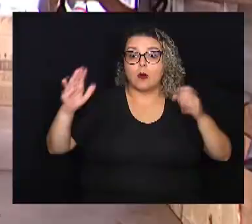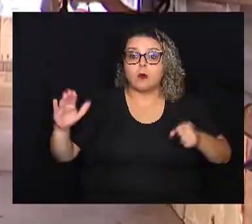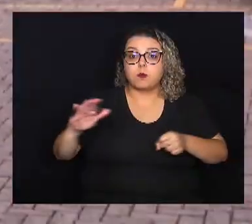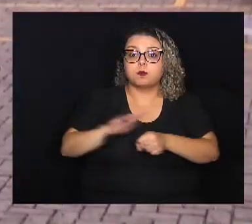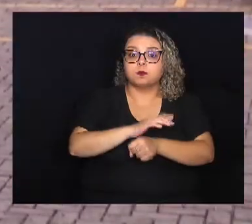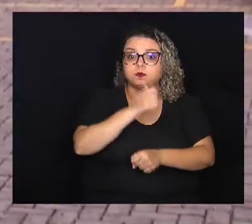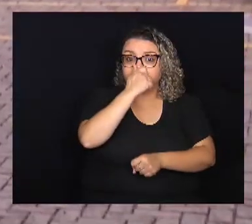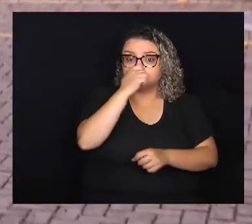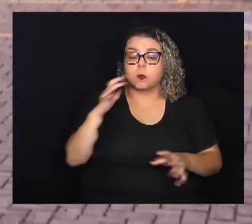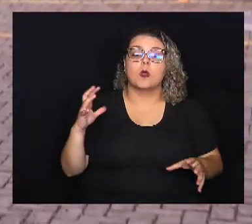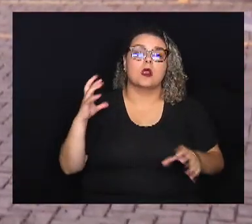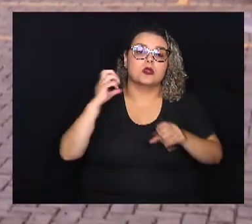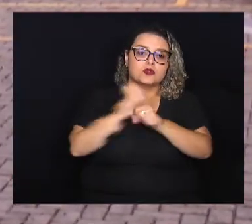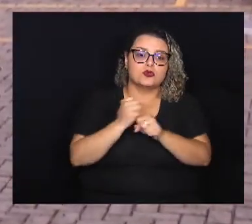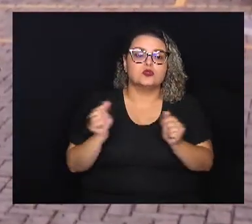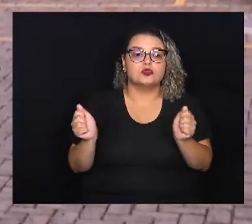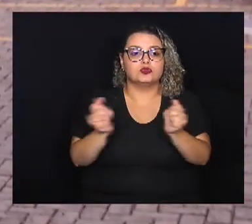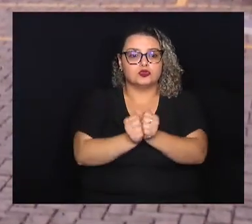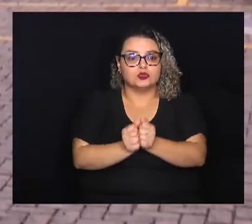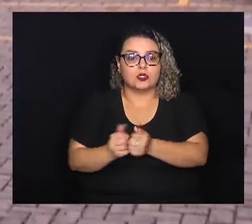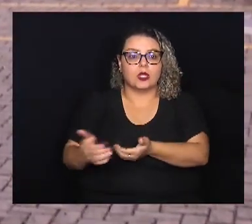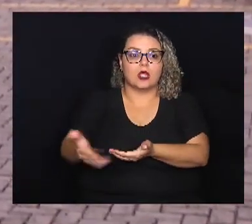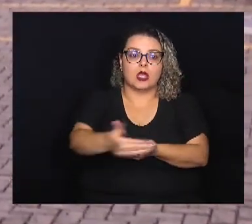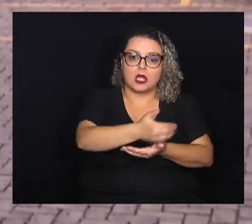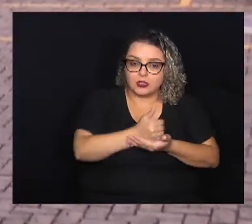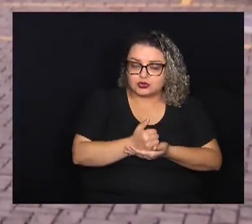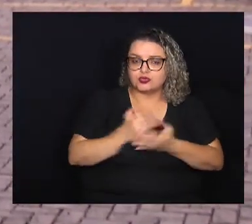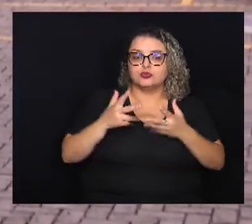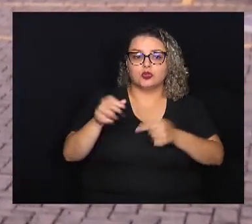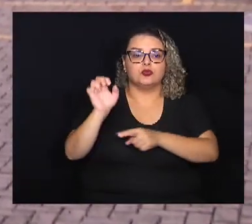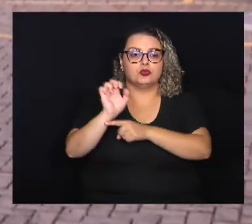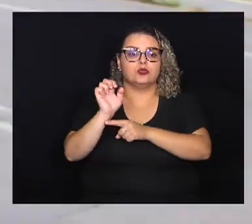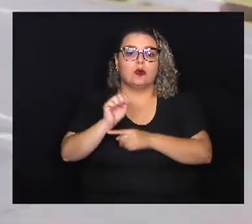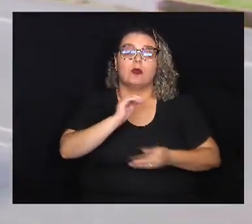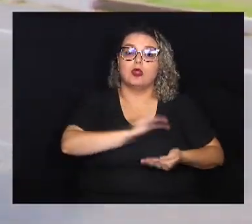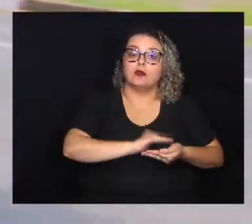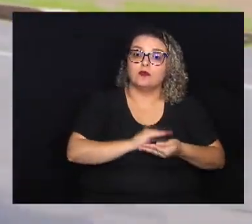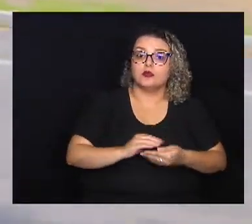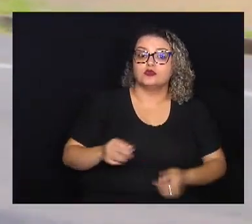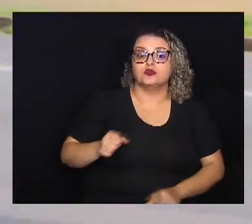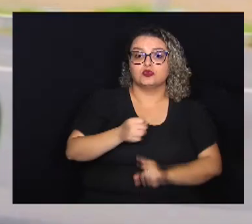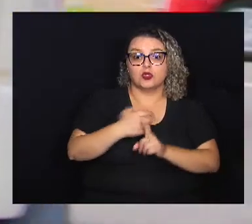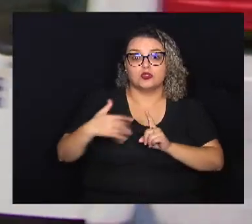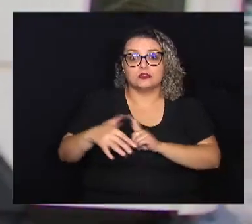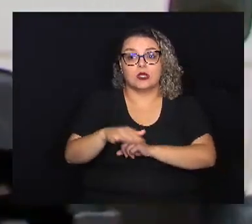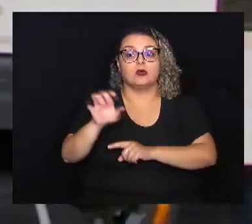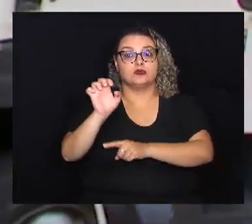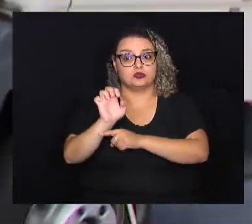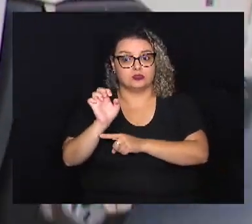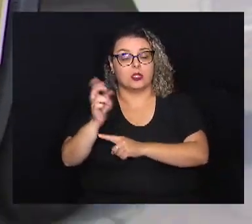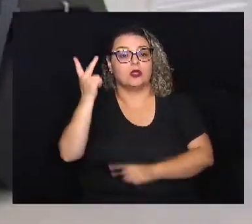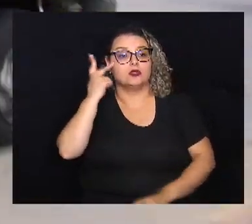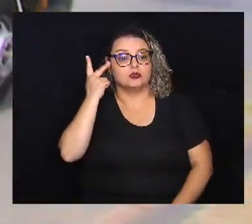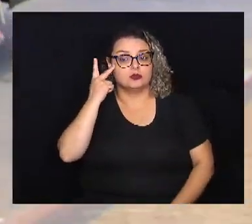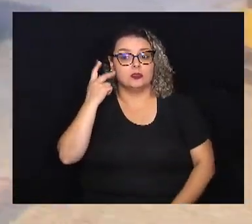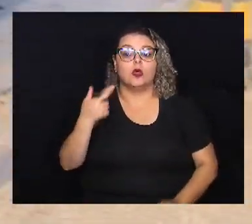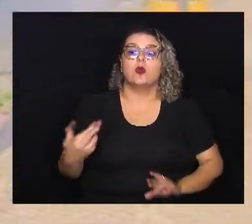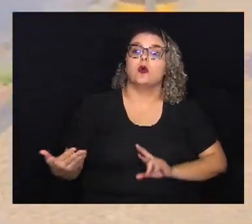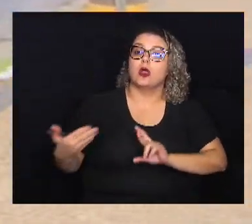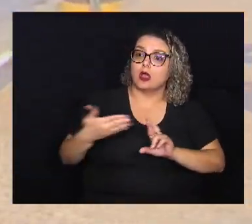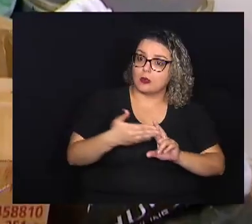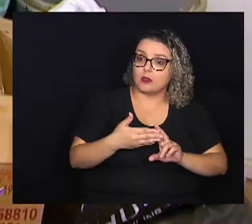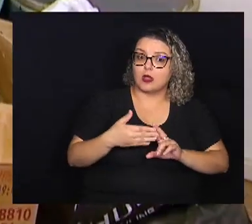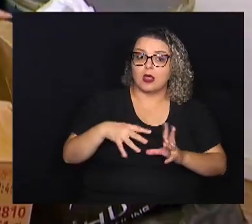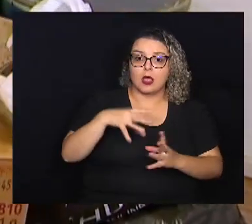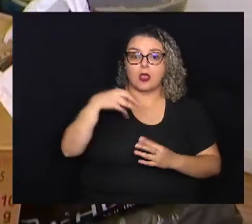se unir às doações recolhidas em todo o Estado pelo Fundo Social de São Paulo, o que representa o espírito solidário do